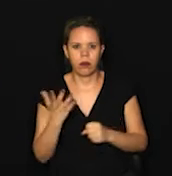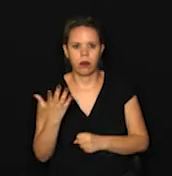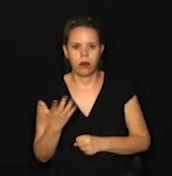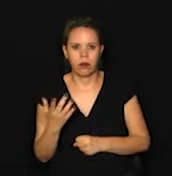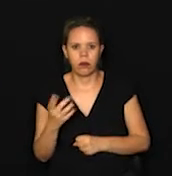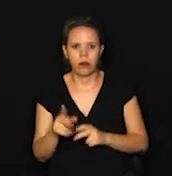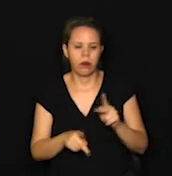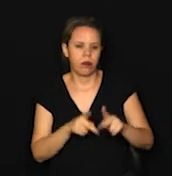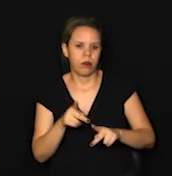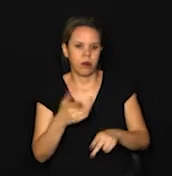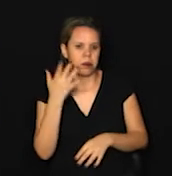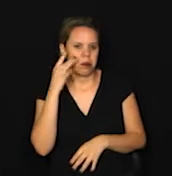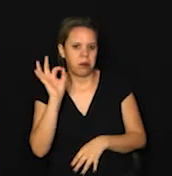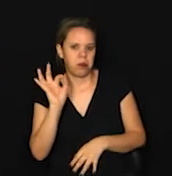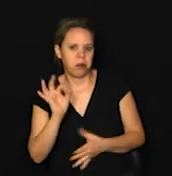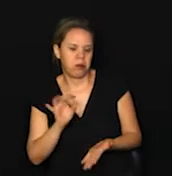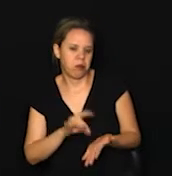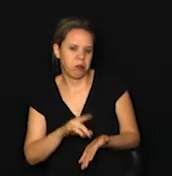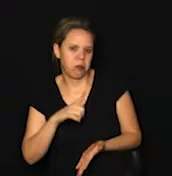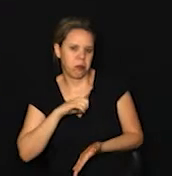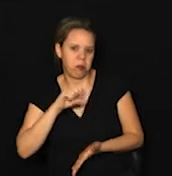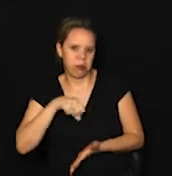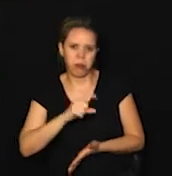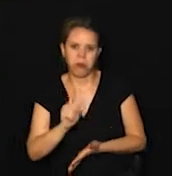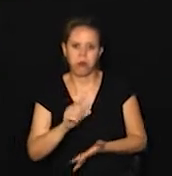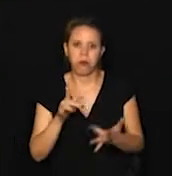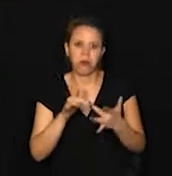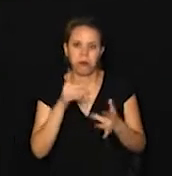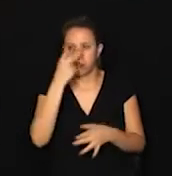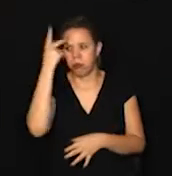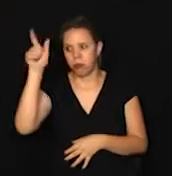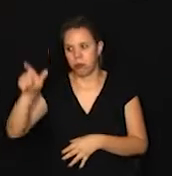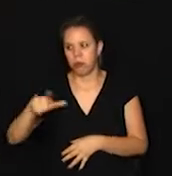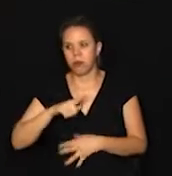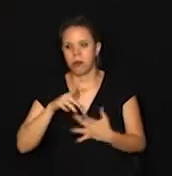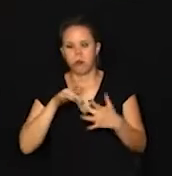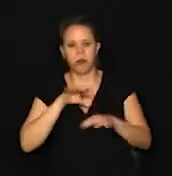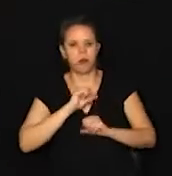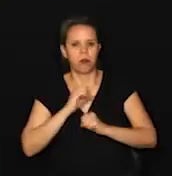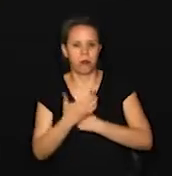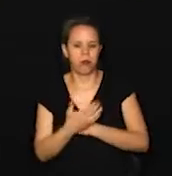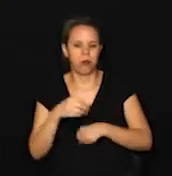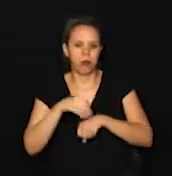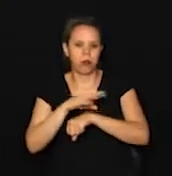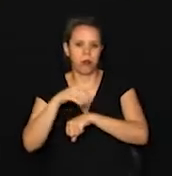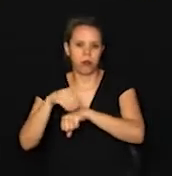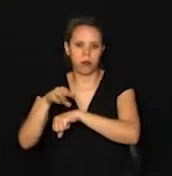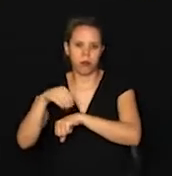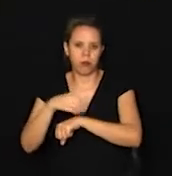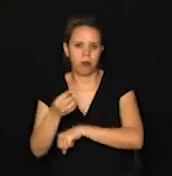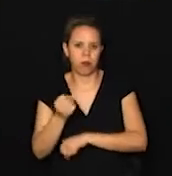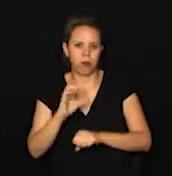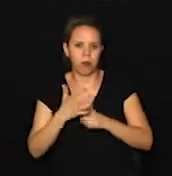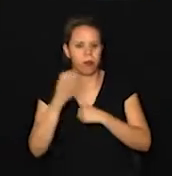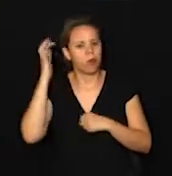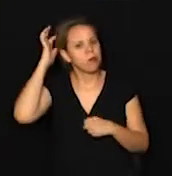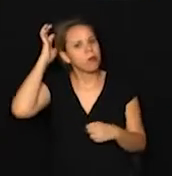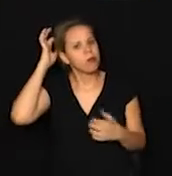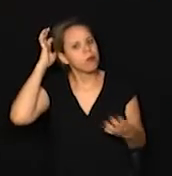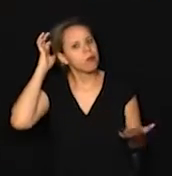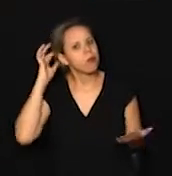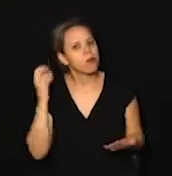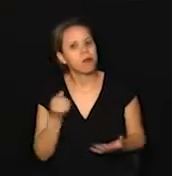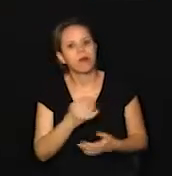Essa pessoa não sabe se de fato tem ou não, ter contato com outras e aí transmitir o novo coronavírus. E